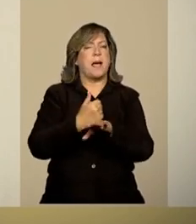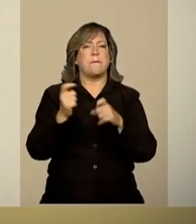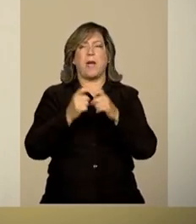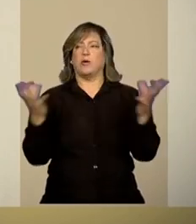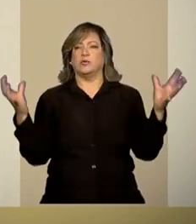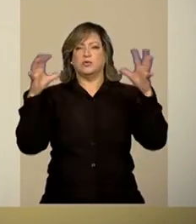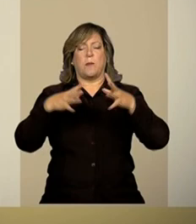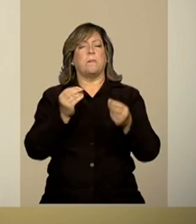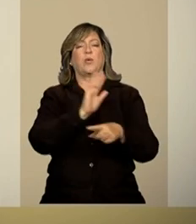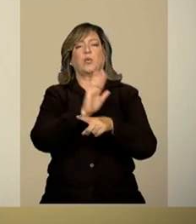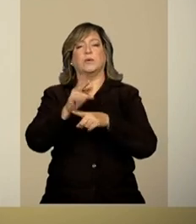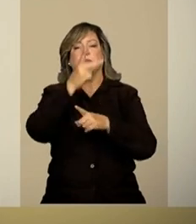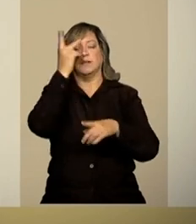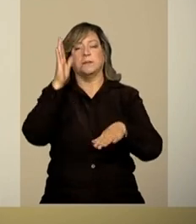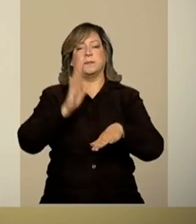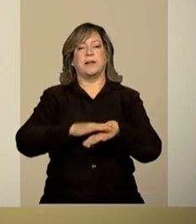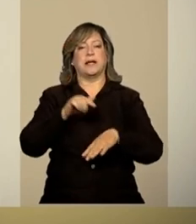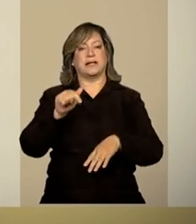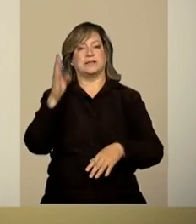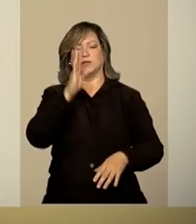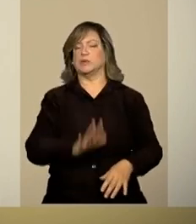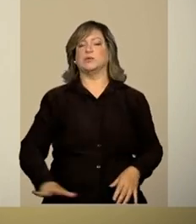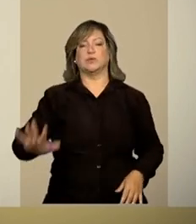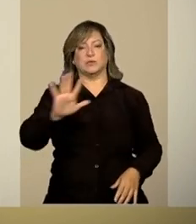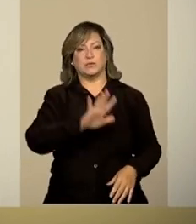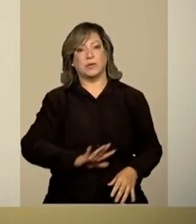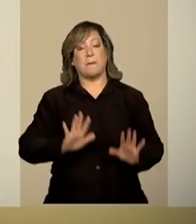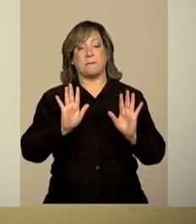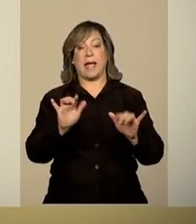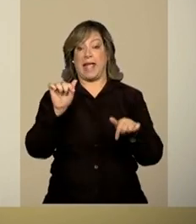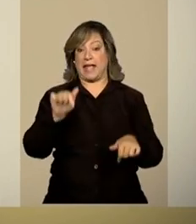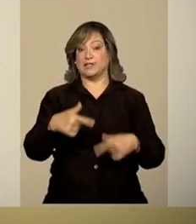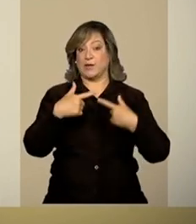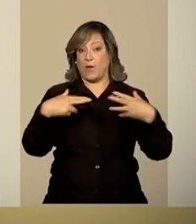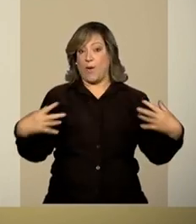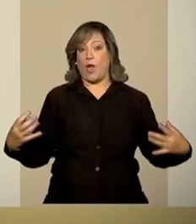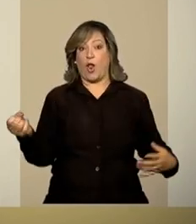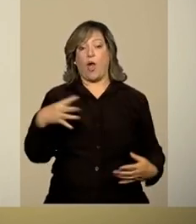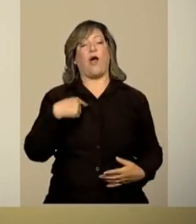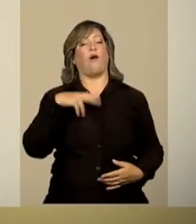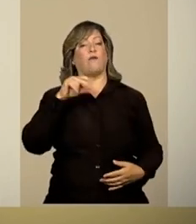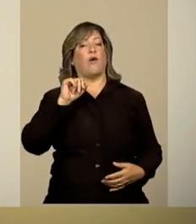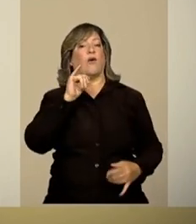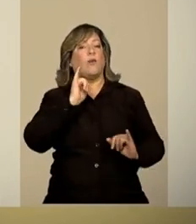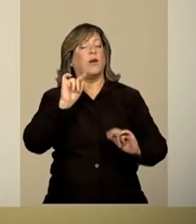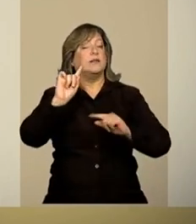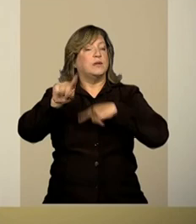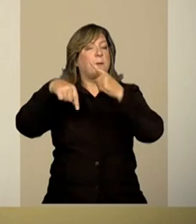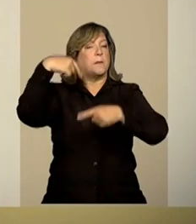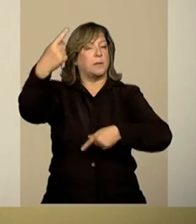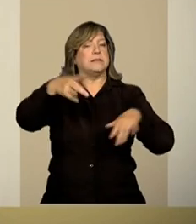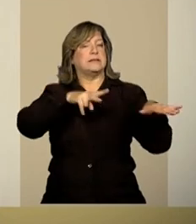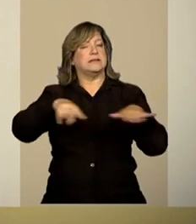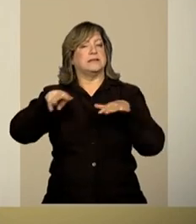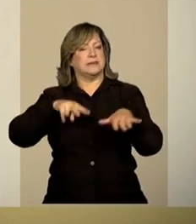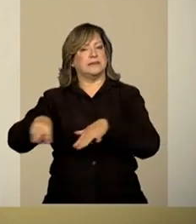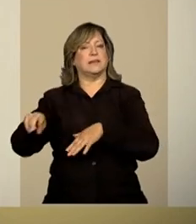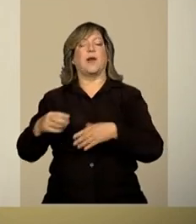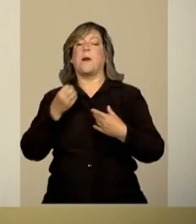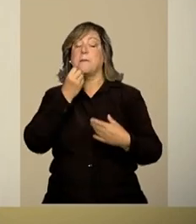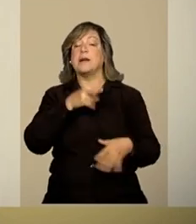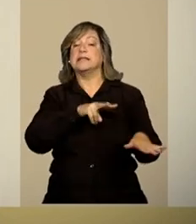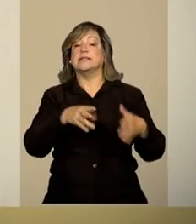melhorando a vida de muita gente por esse Brasil afora mas essas novidades Max eu só vou contar nos próximos programas